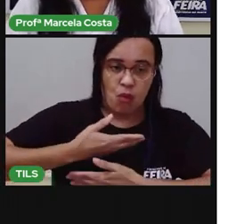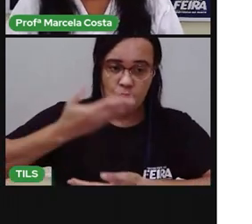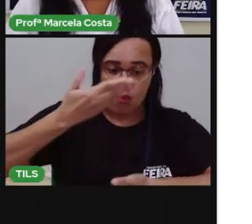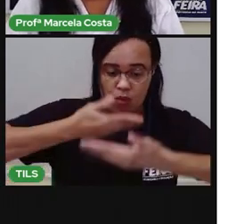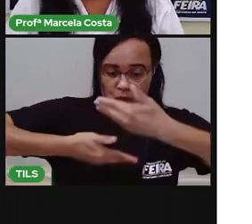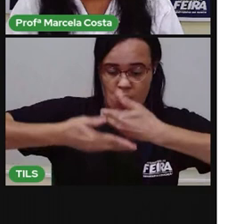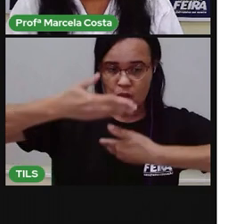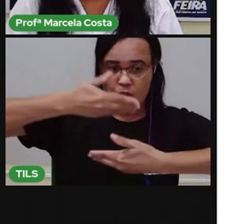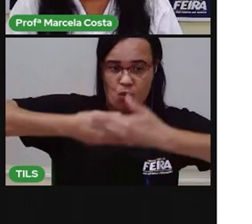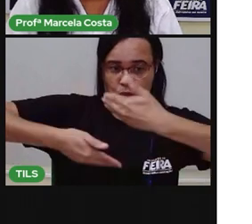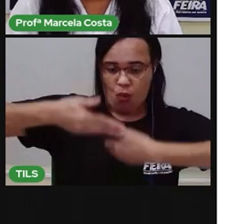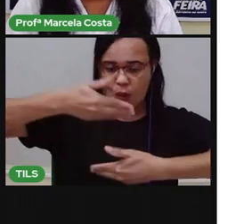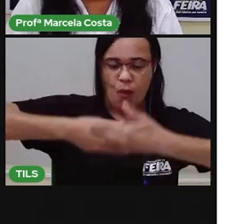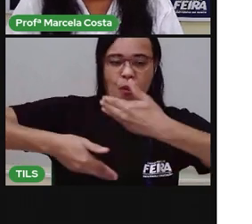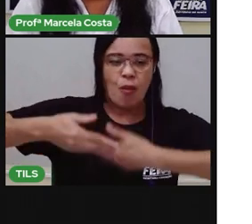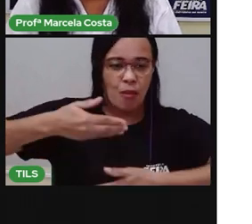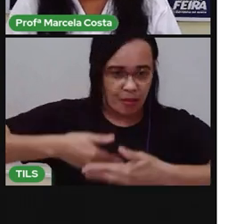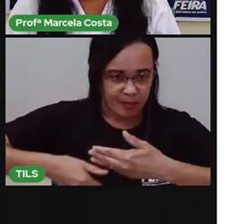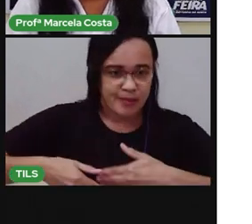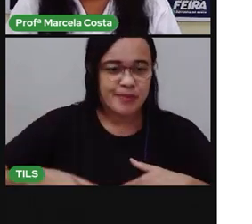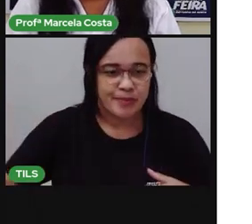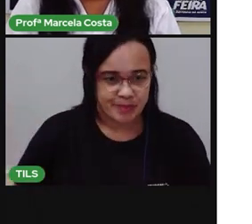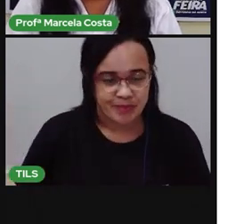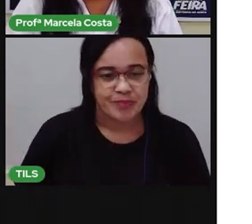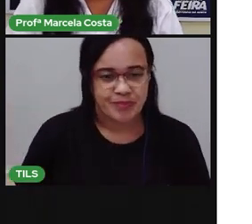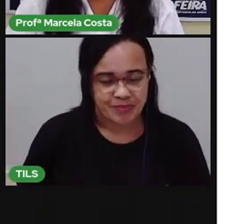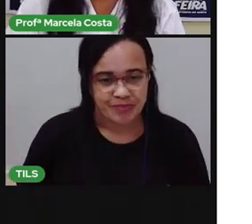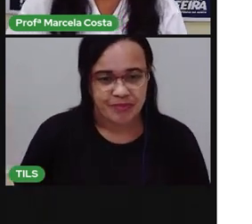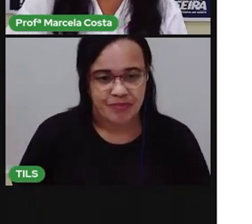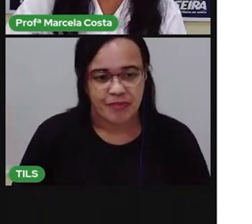falo cotonete?